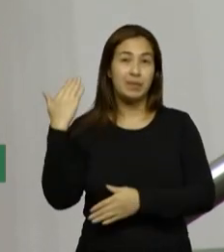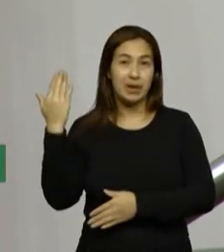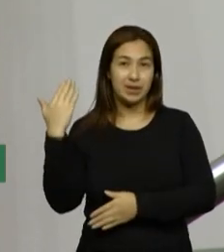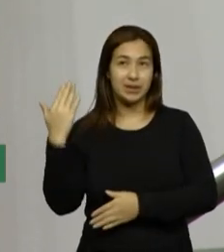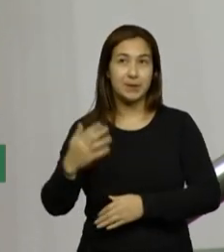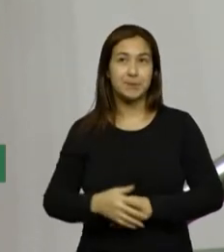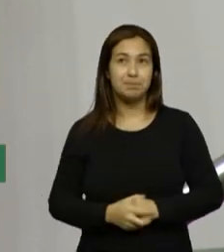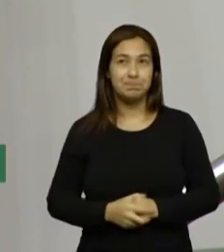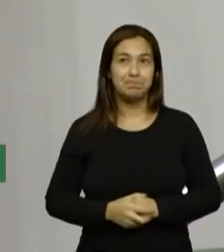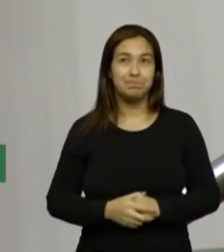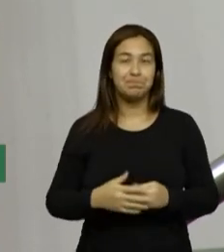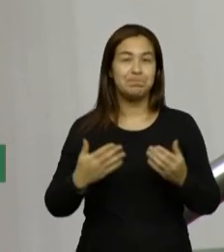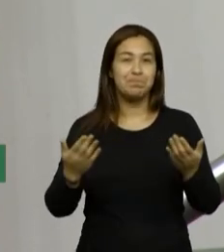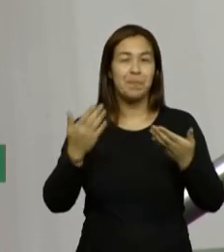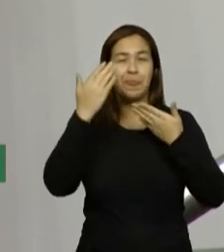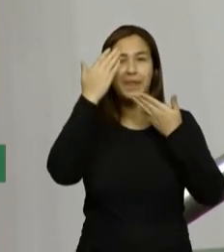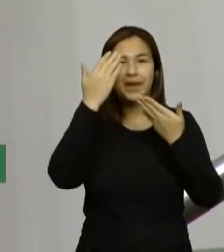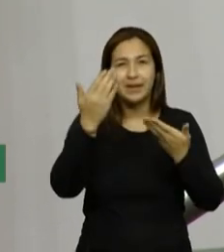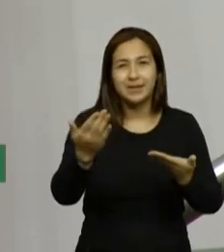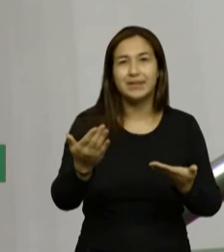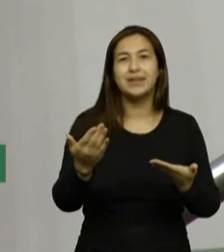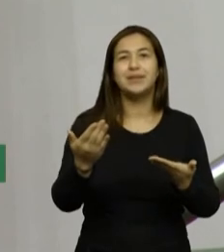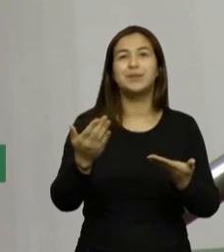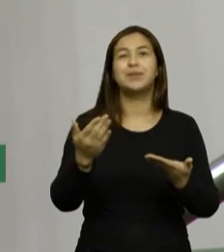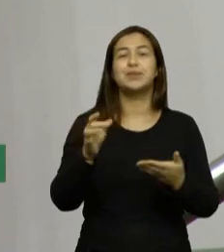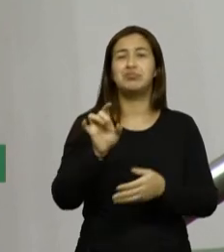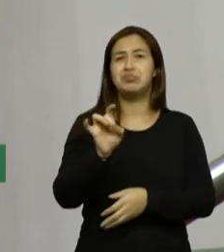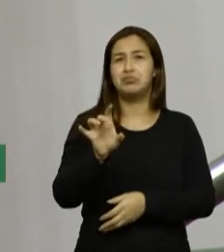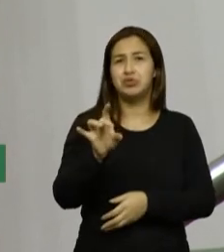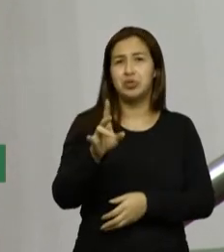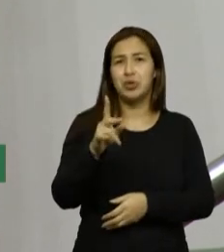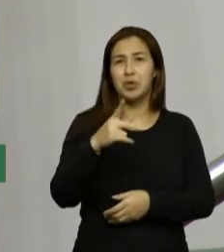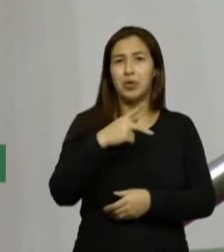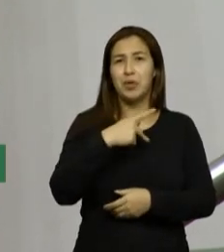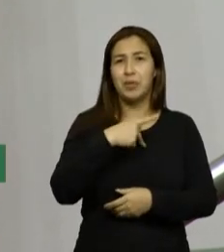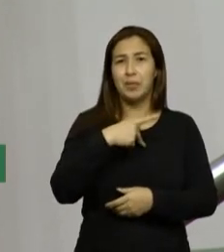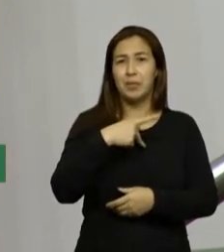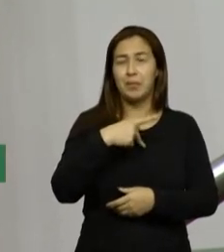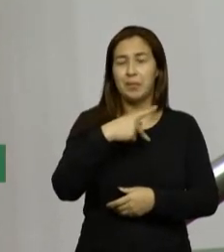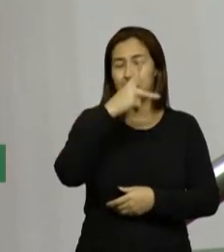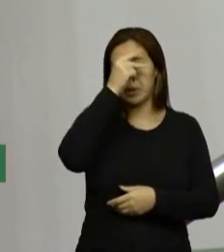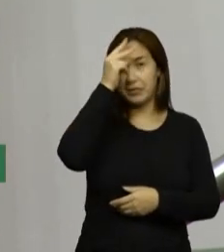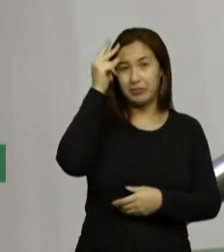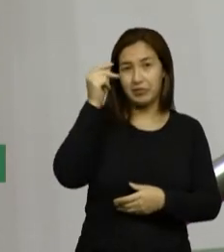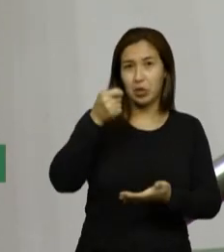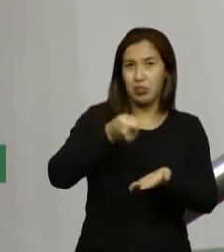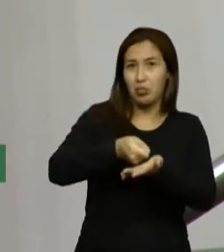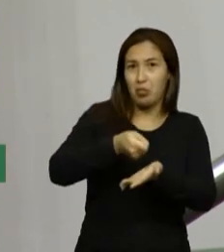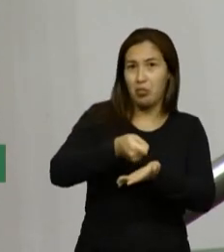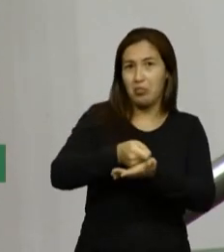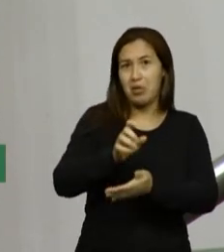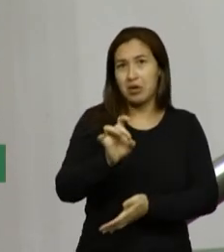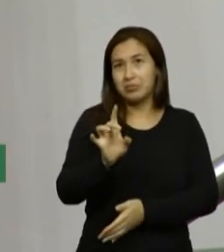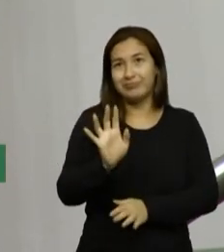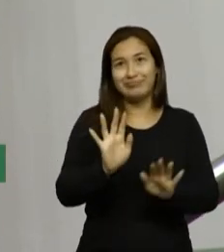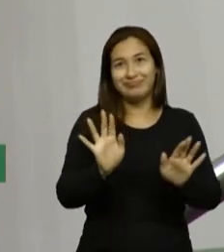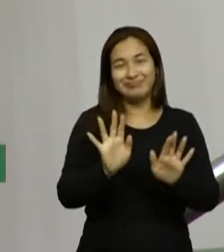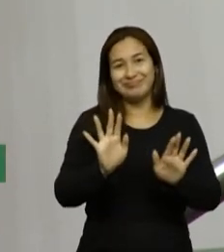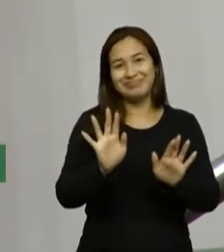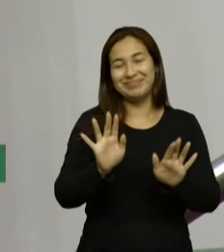forma de carinho e gratidão, não só os prefeitos virem cobrar a população, mas também vir nesse momento